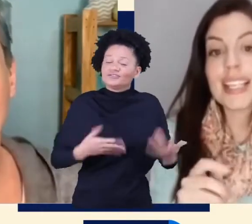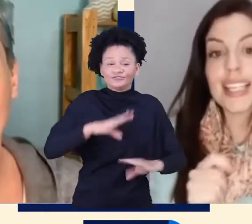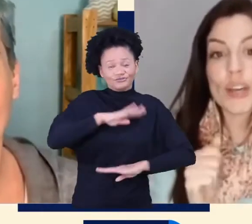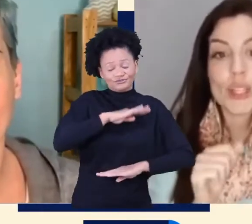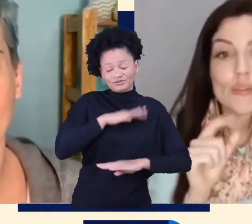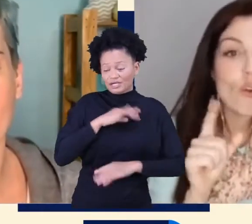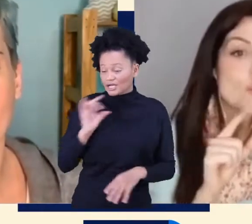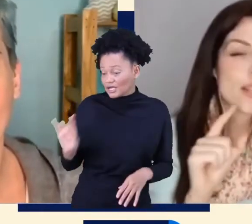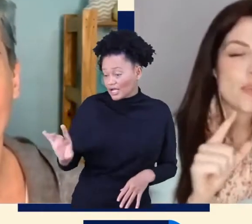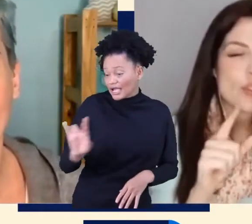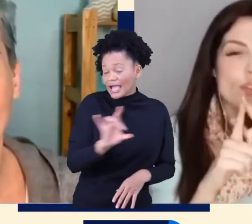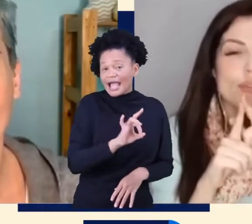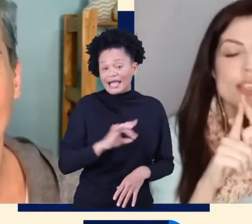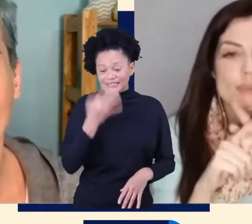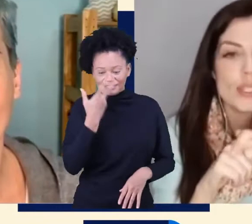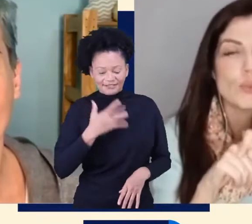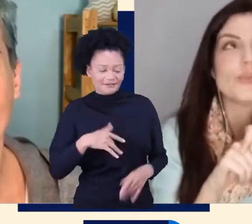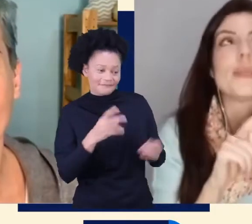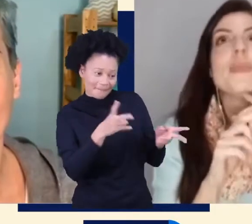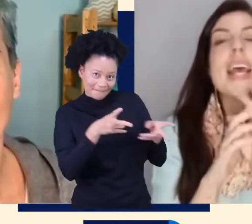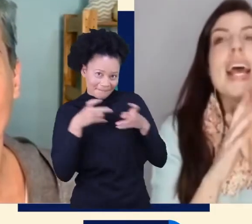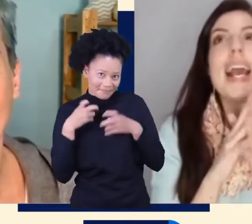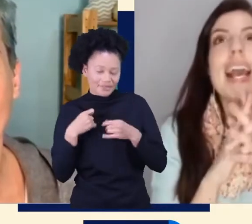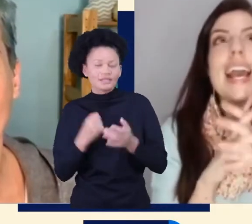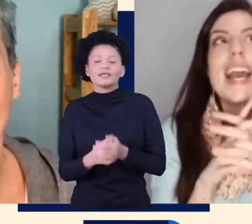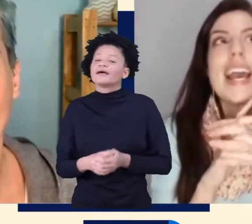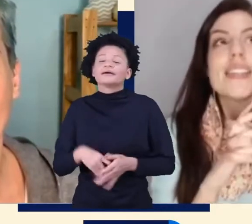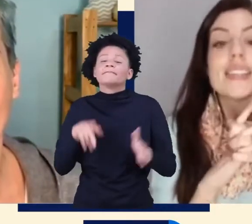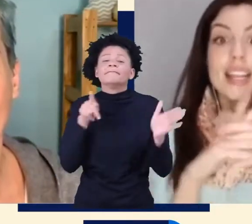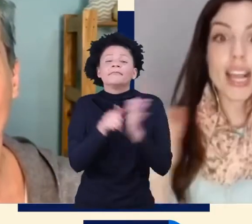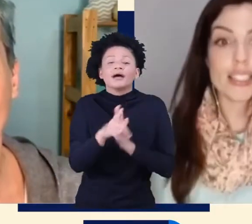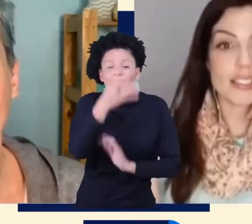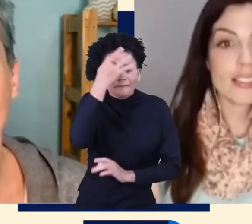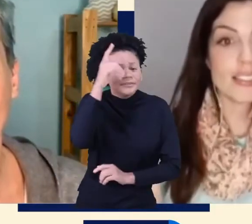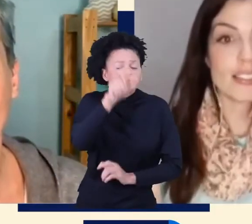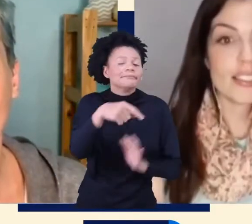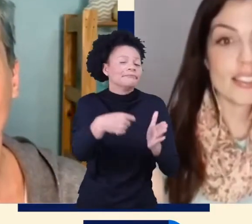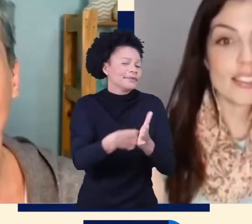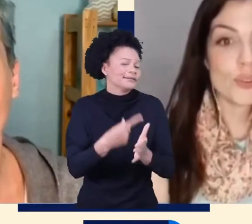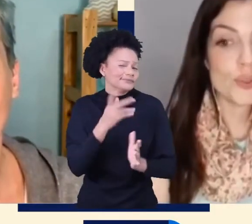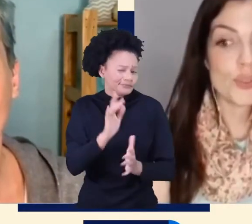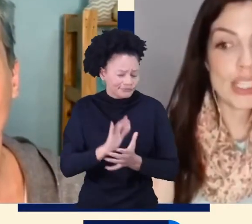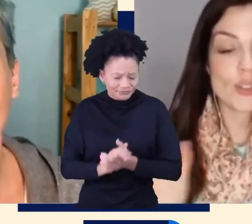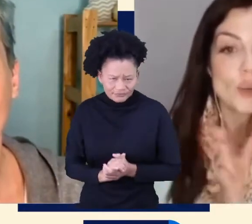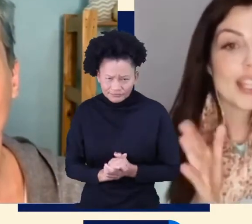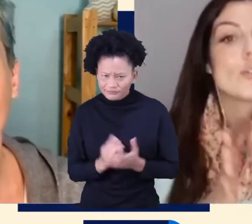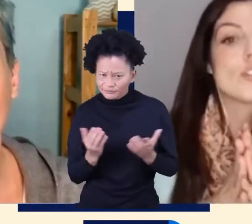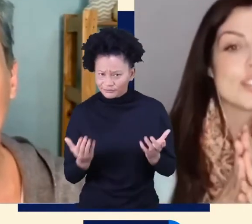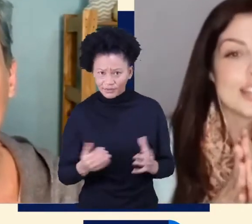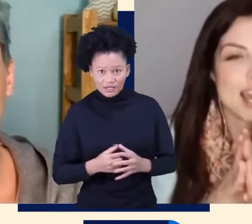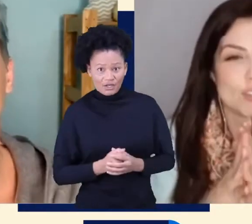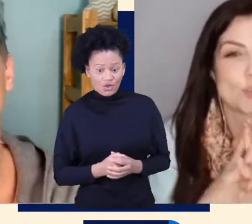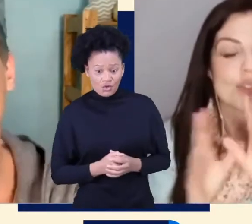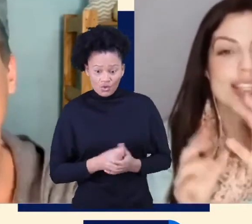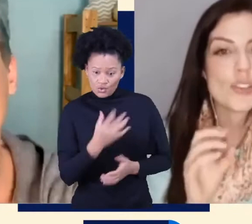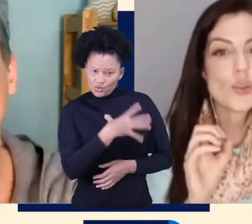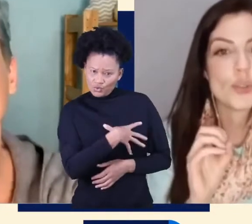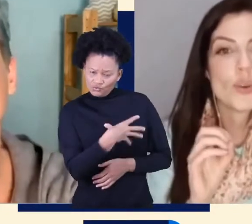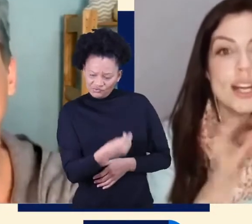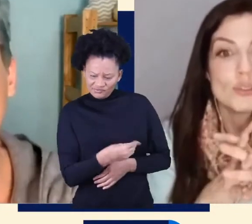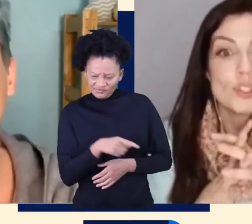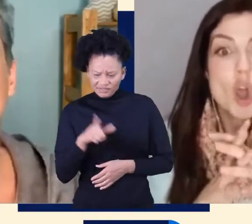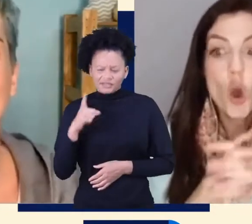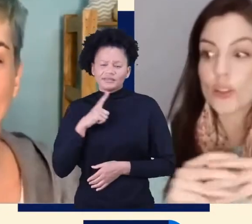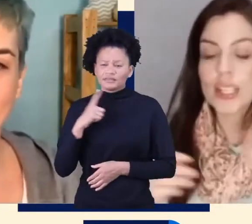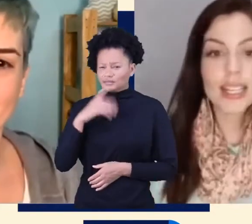jeito. E aí eu devolvo para essa pessoa que fez a pergunta. Será que os filhos não têm curiosidade com 6 e